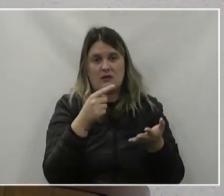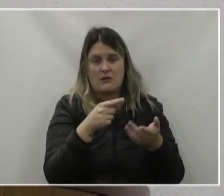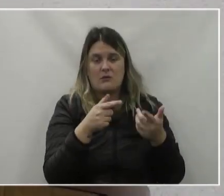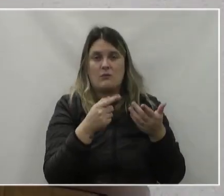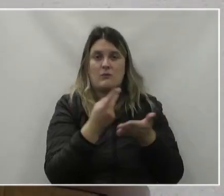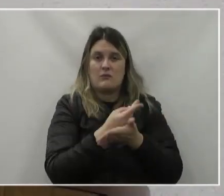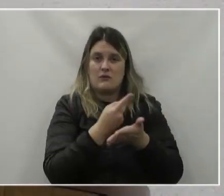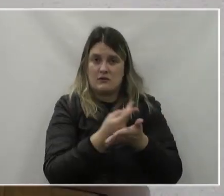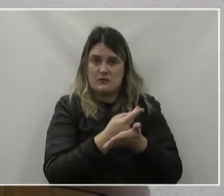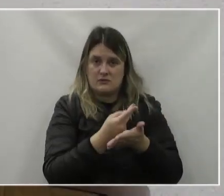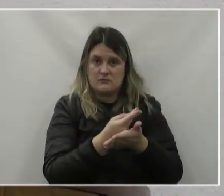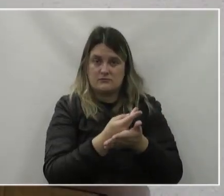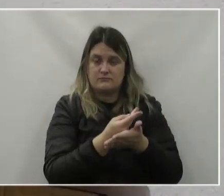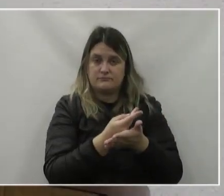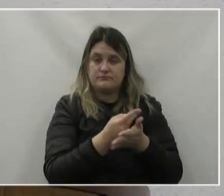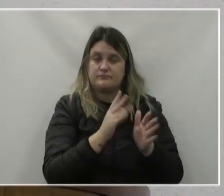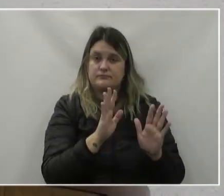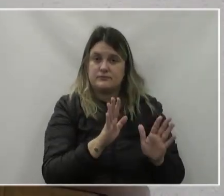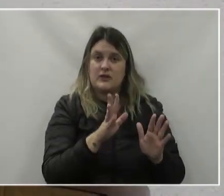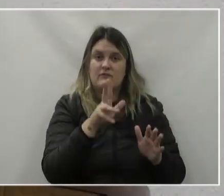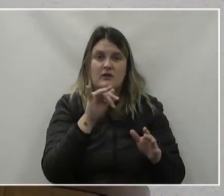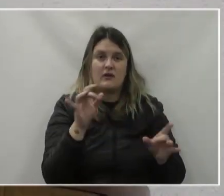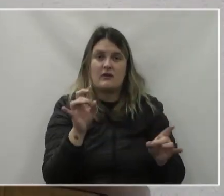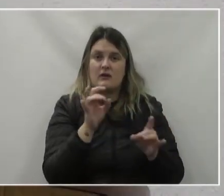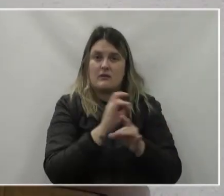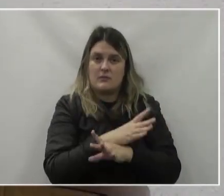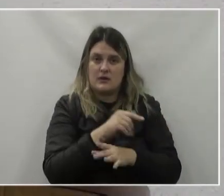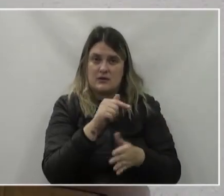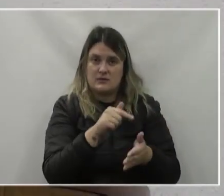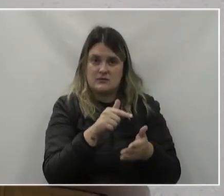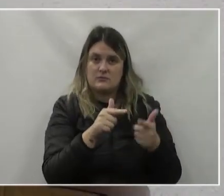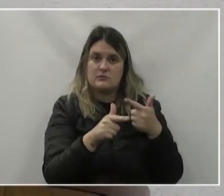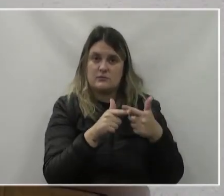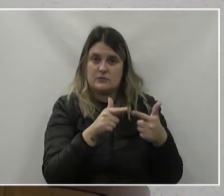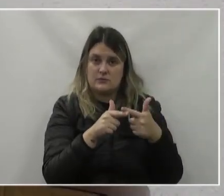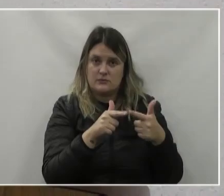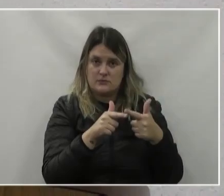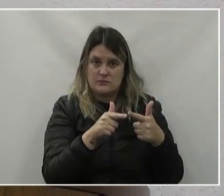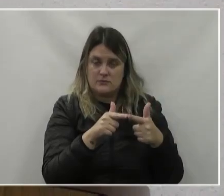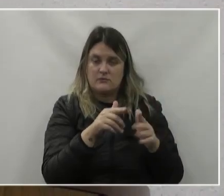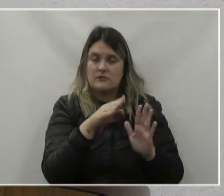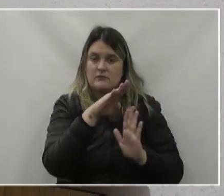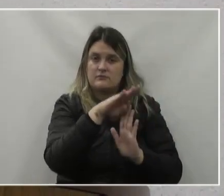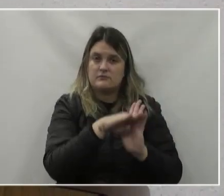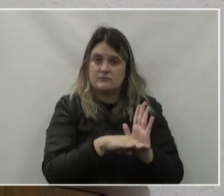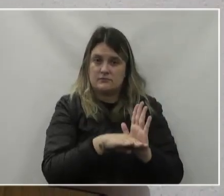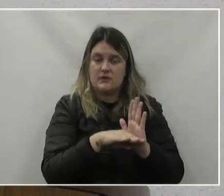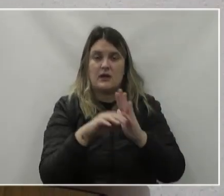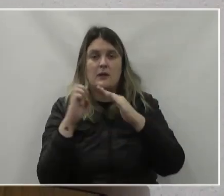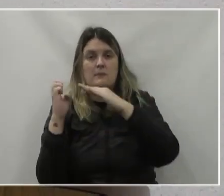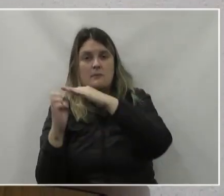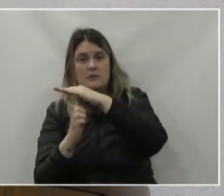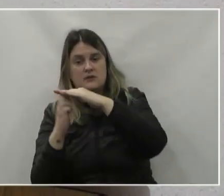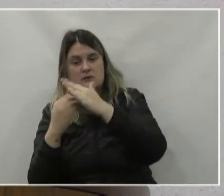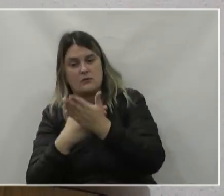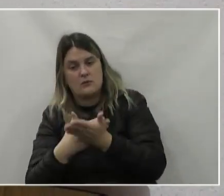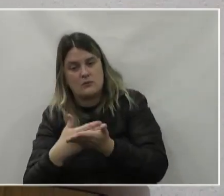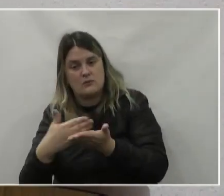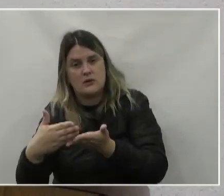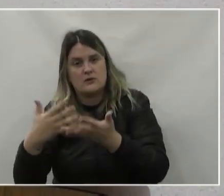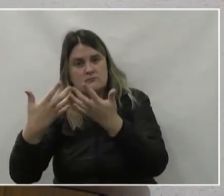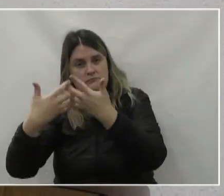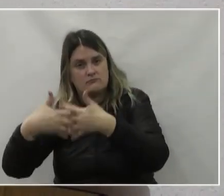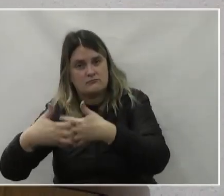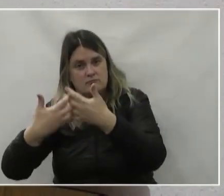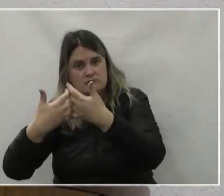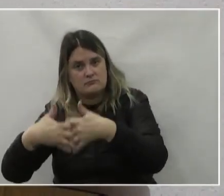se eliminariam acabaria o objeto da lide, né, baixaria esse objeto e a empresa, então, poderia, a partir de então,